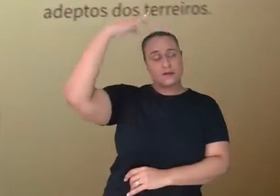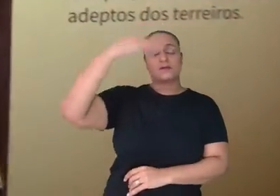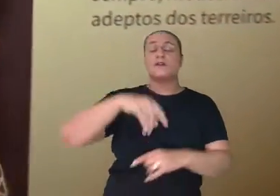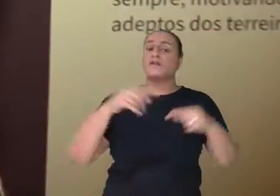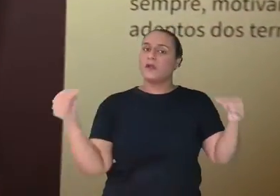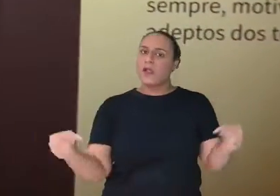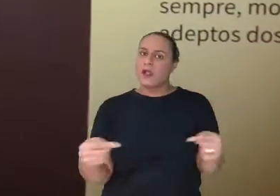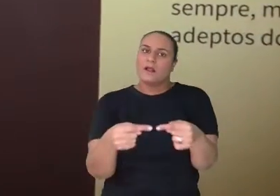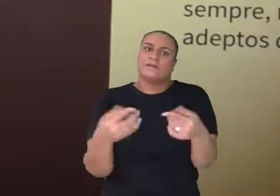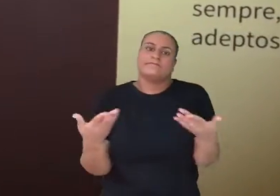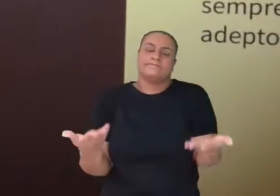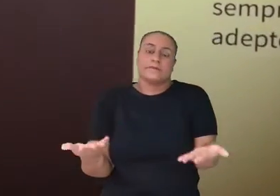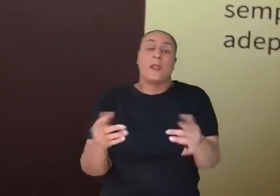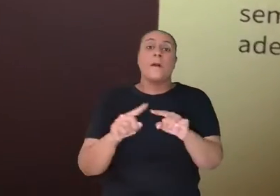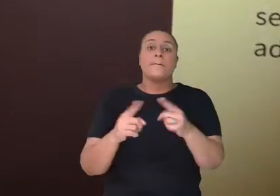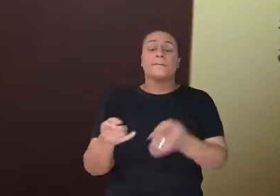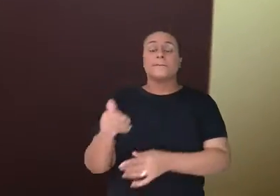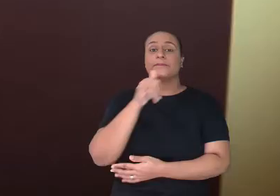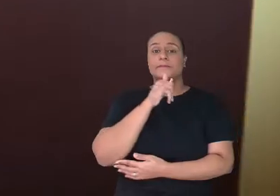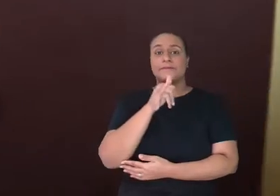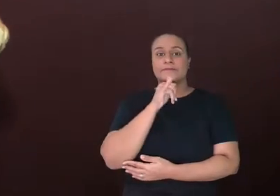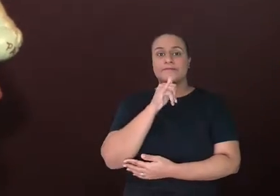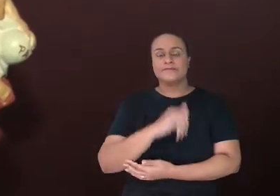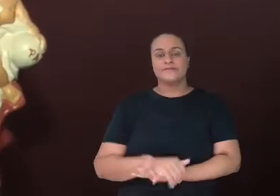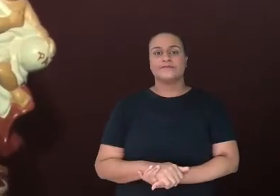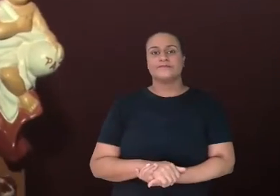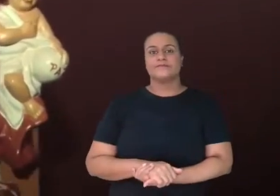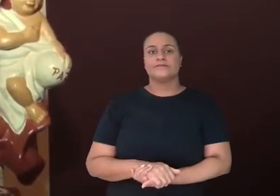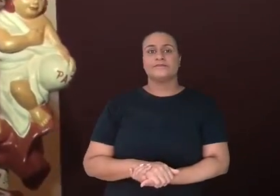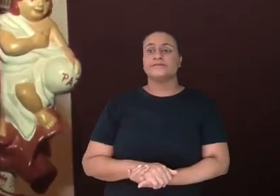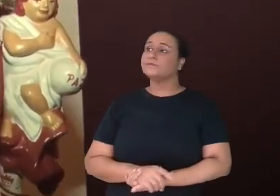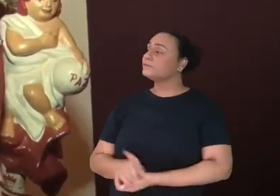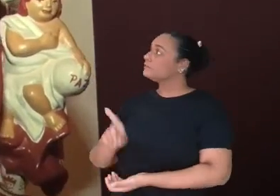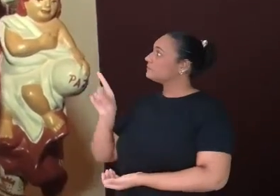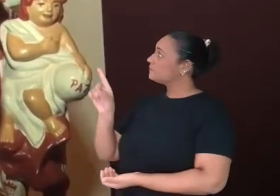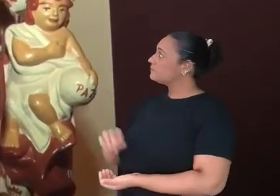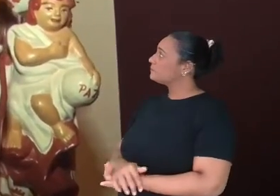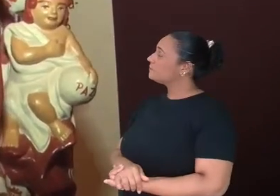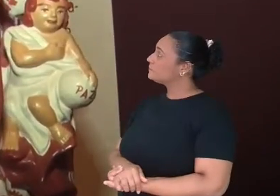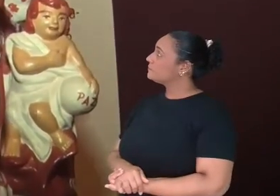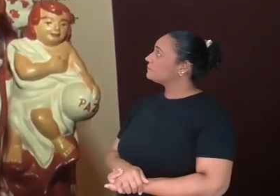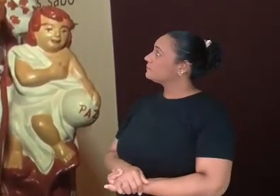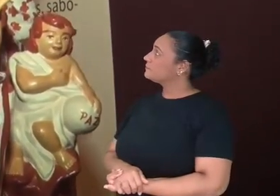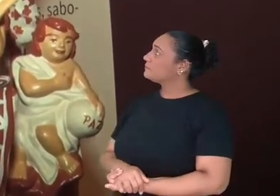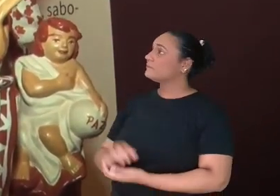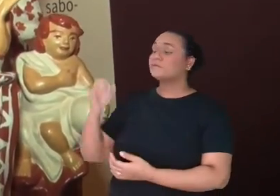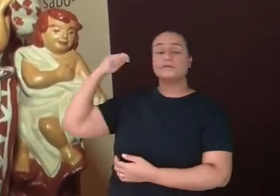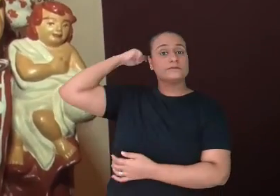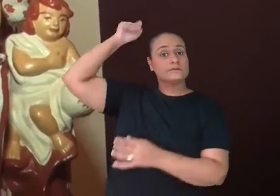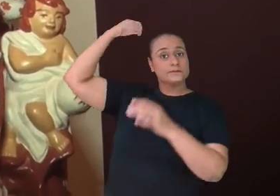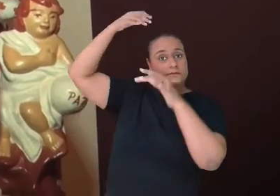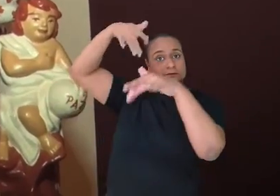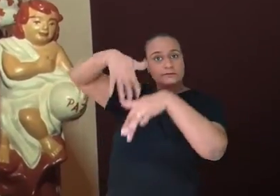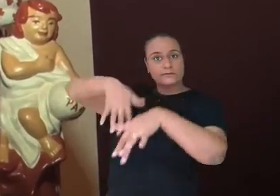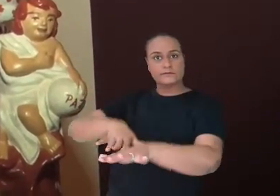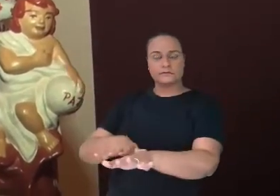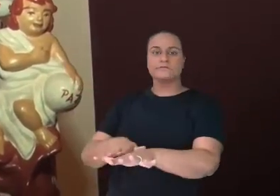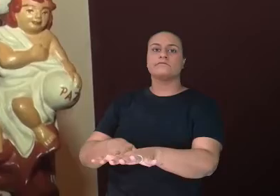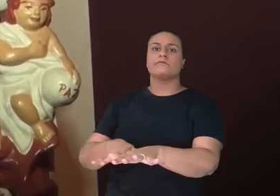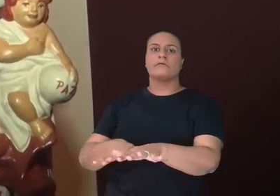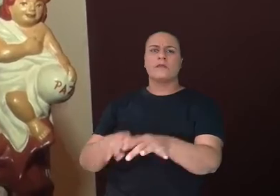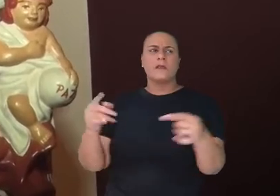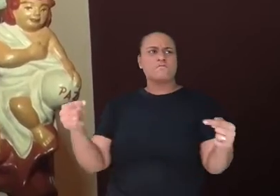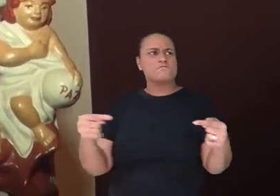a ela. Sendo que, por exemplo, aqui, Iemanjá ela é sincrética de Nossa Senhora da